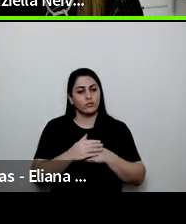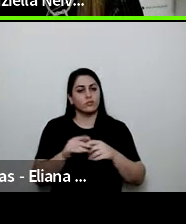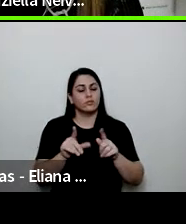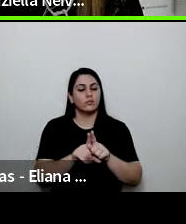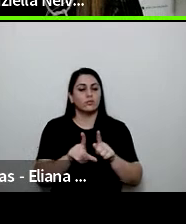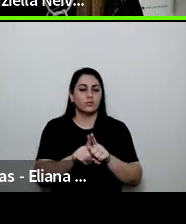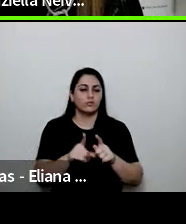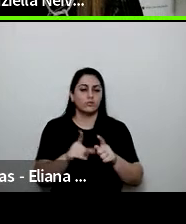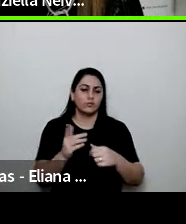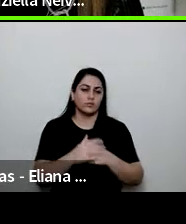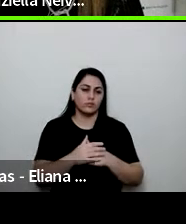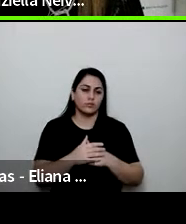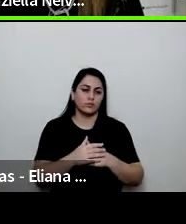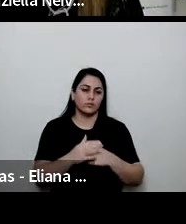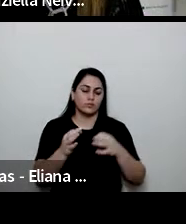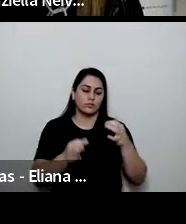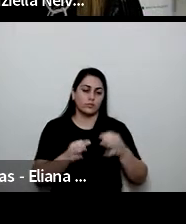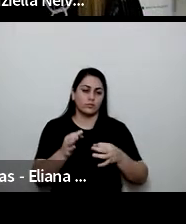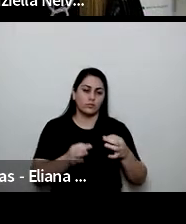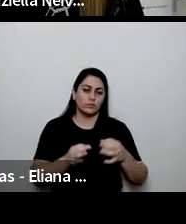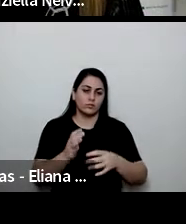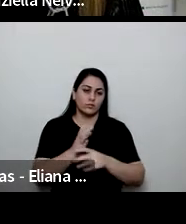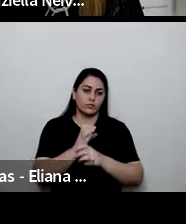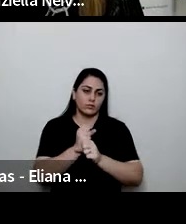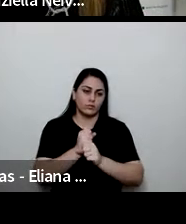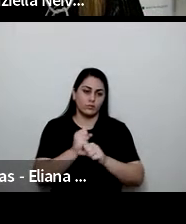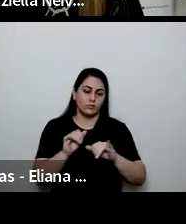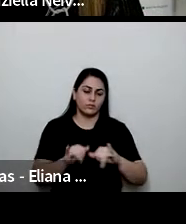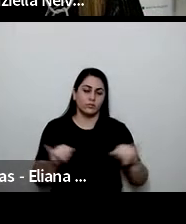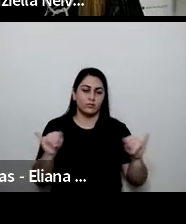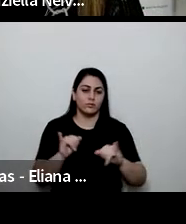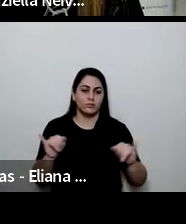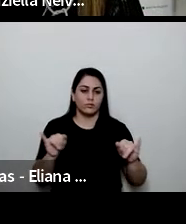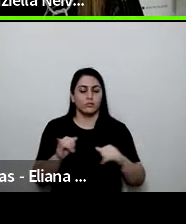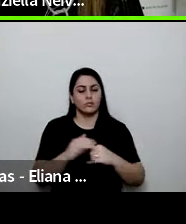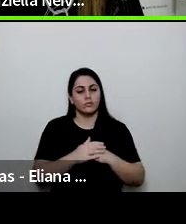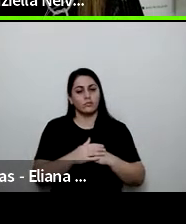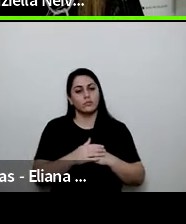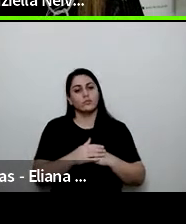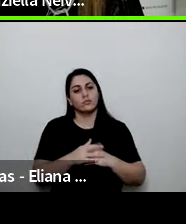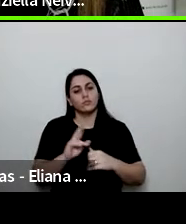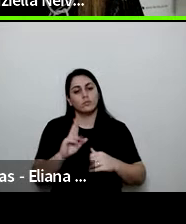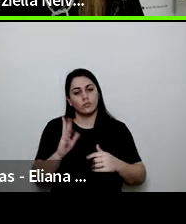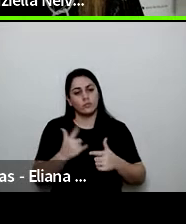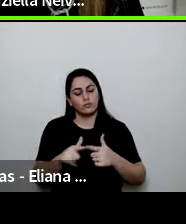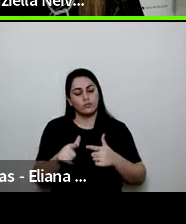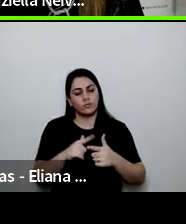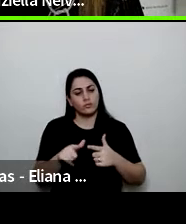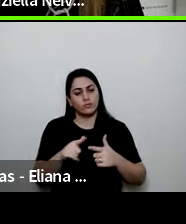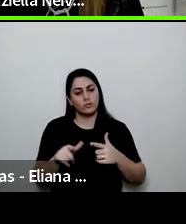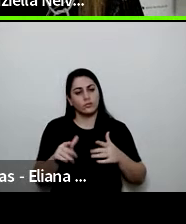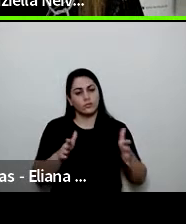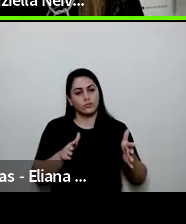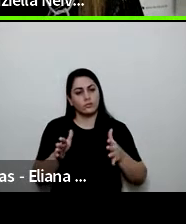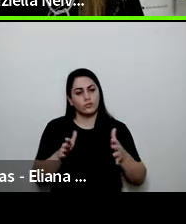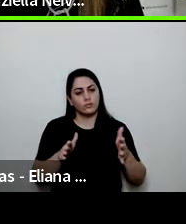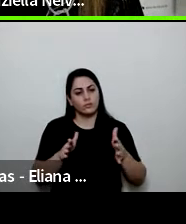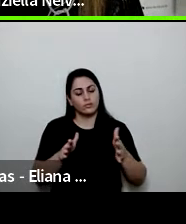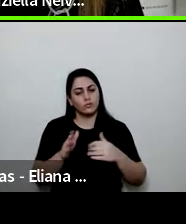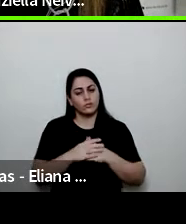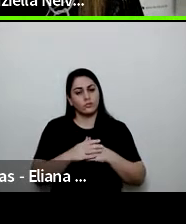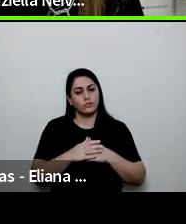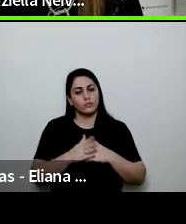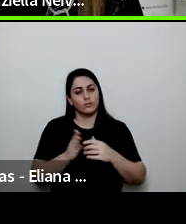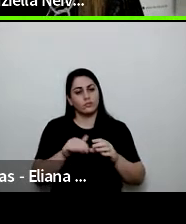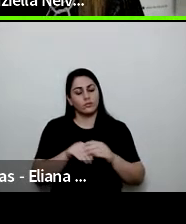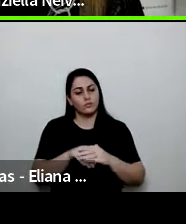de campanha Já começamos gado acertamento da controvérsia política eleitoral fase expropriatória natureza Eleitoral da